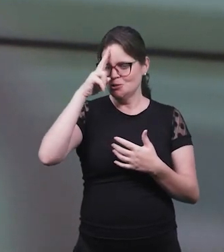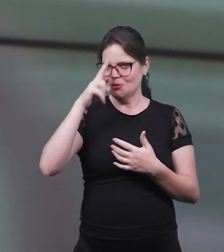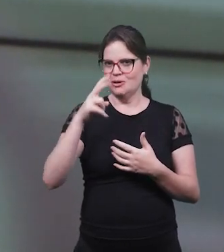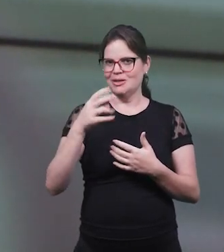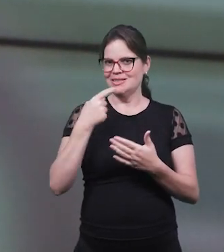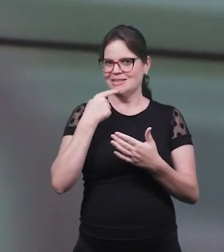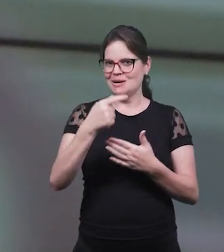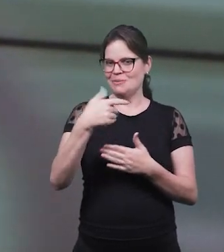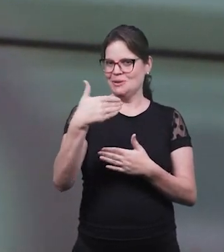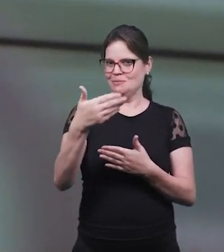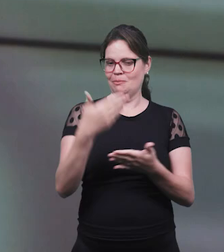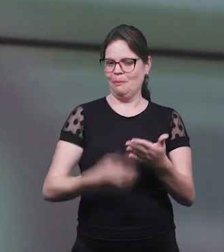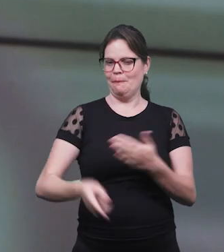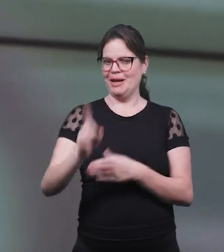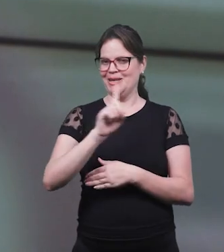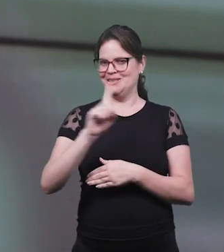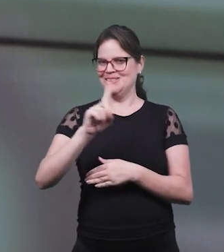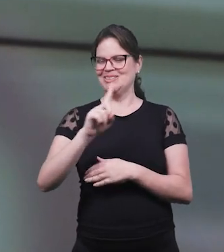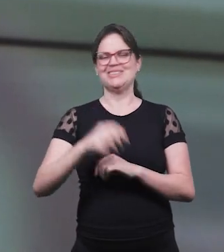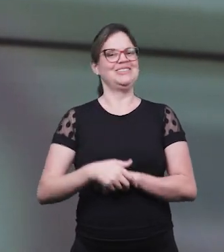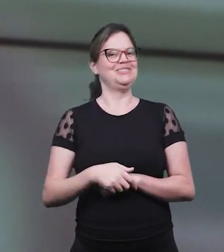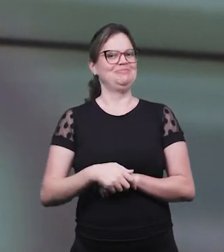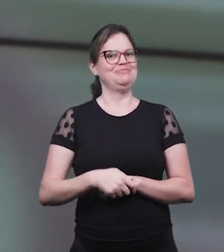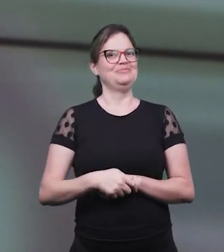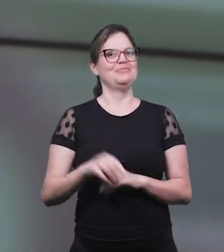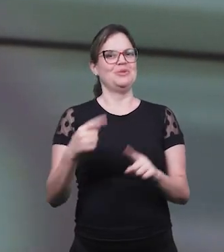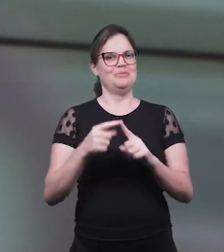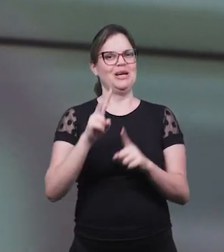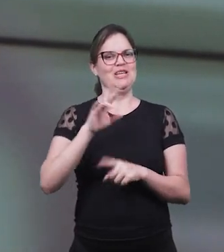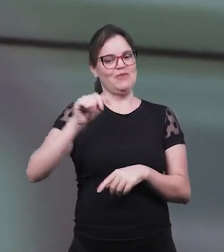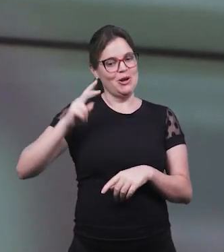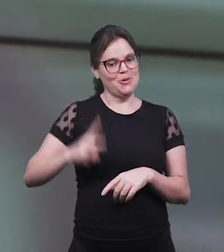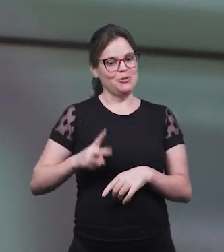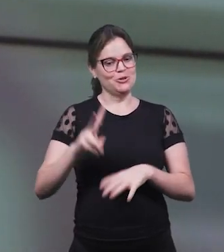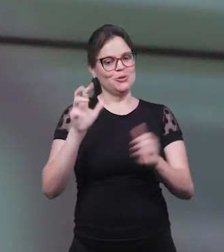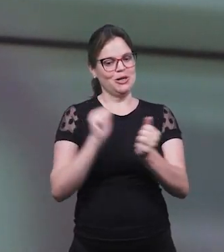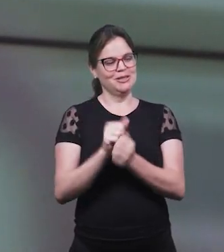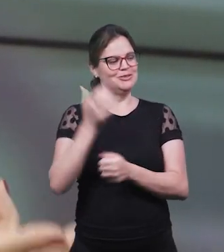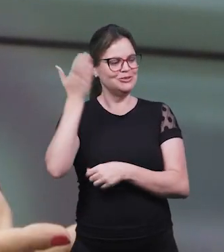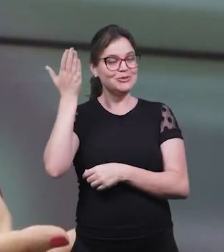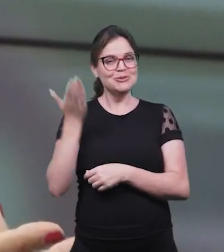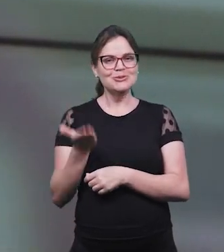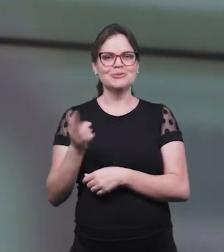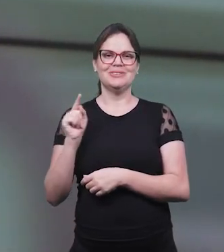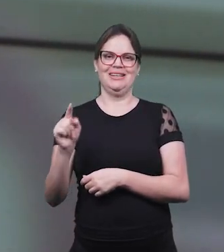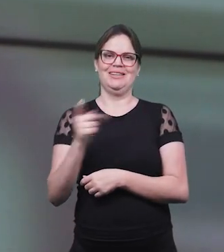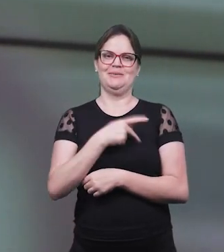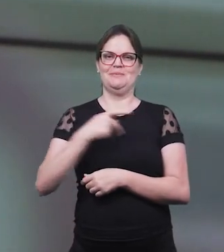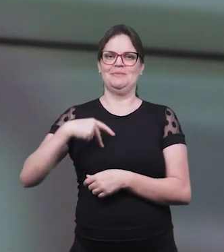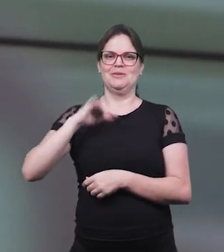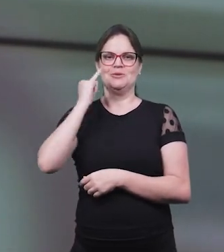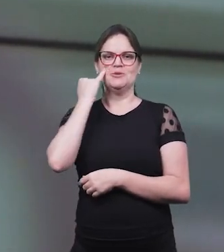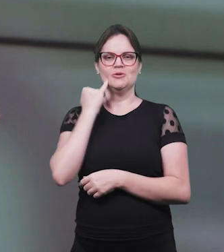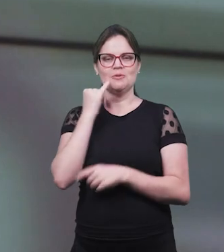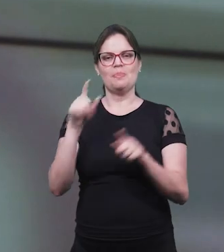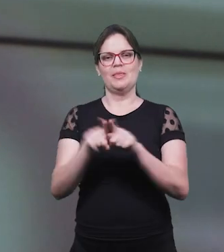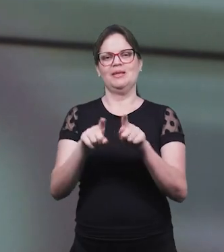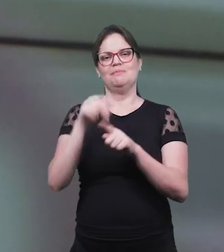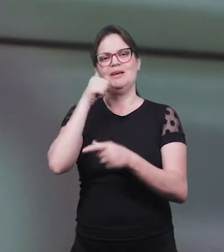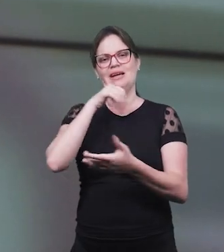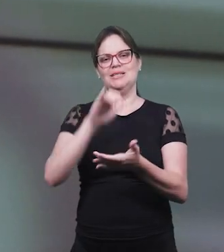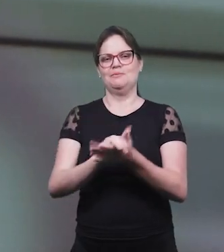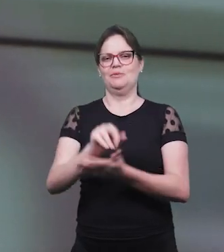fique conosco, porque no próximo episódio nós ainda estaremos com os nossos queridos pastor Josias Júnior e a irmã